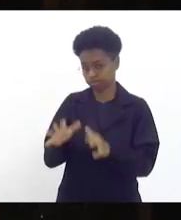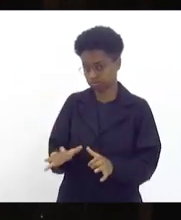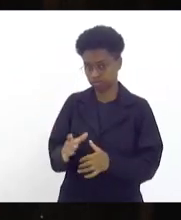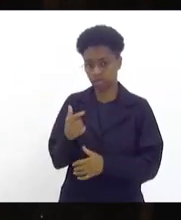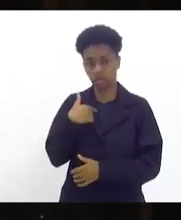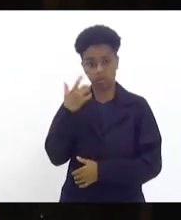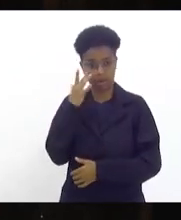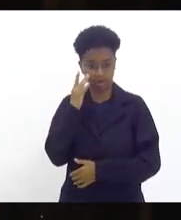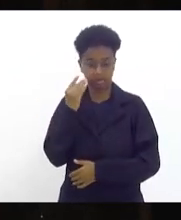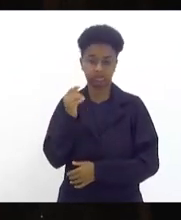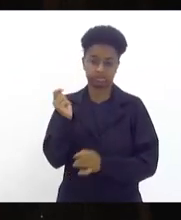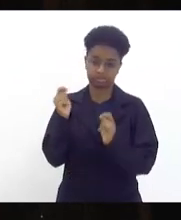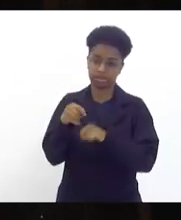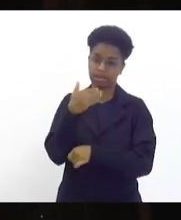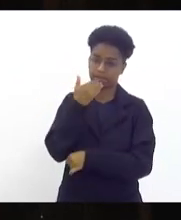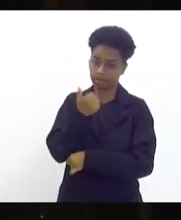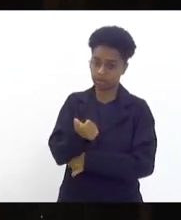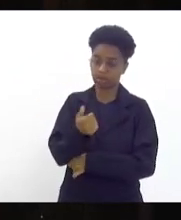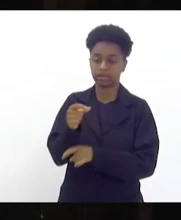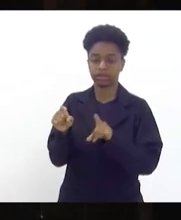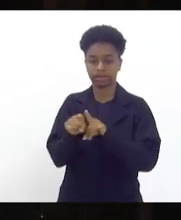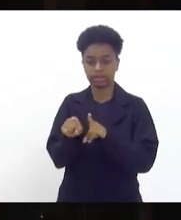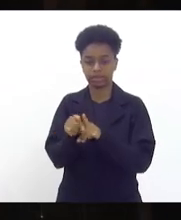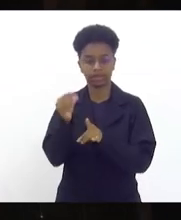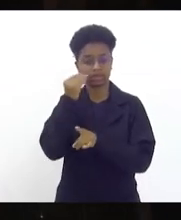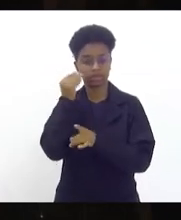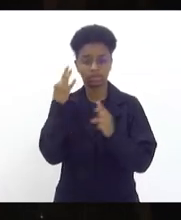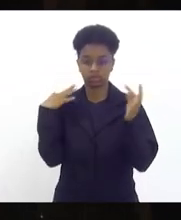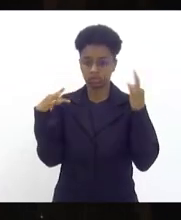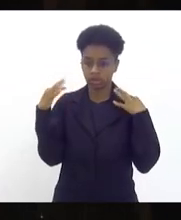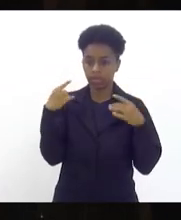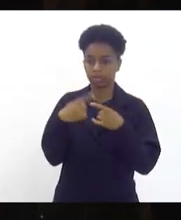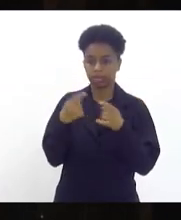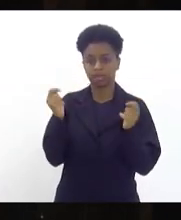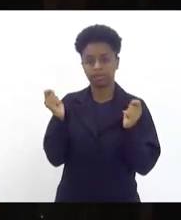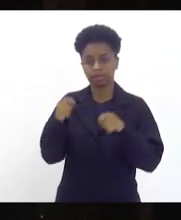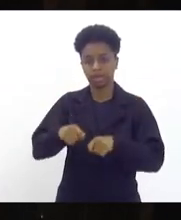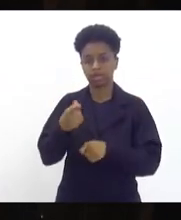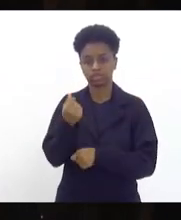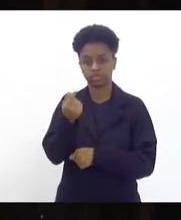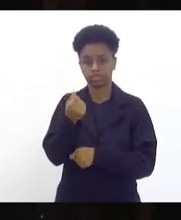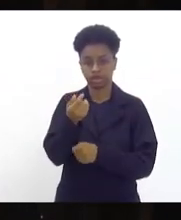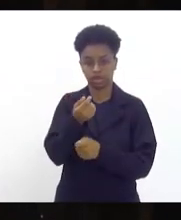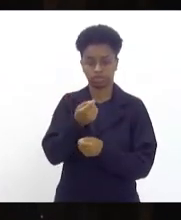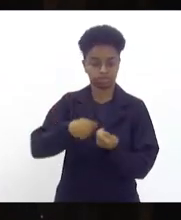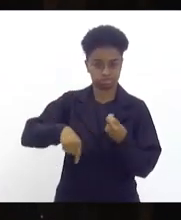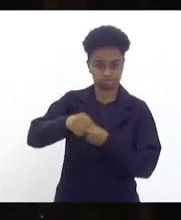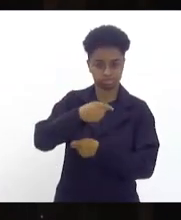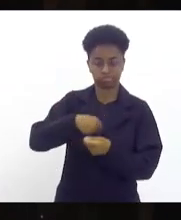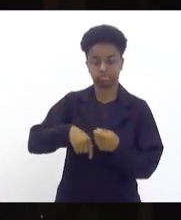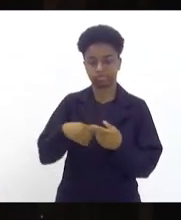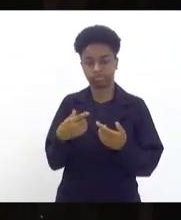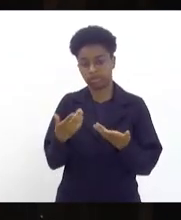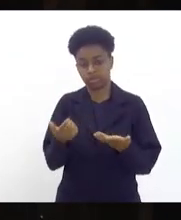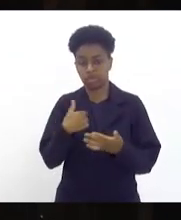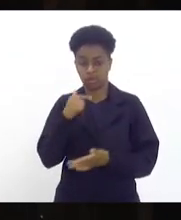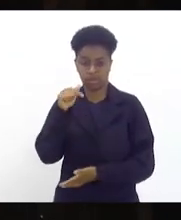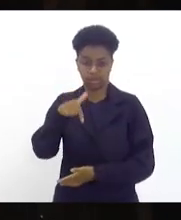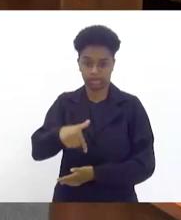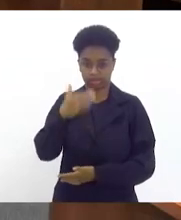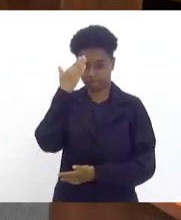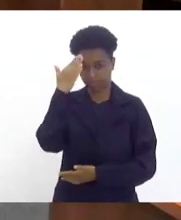nós temos melhorar chamar o turismo para o financeiro rodar só isso tô aqui tá obrigada